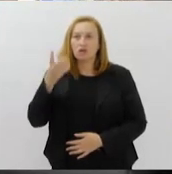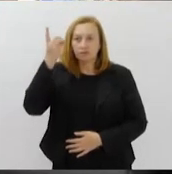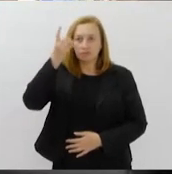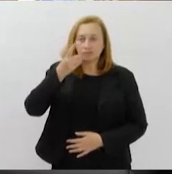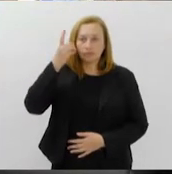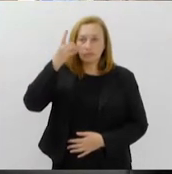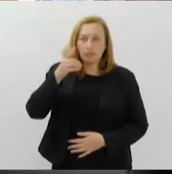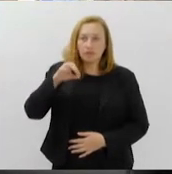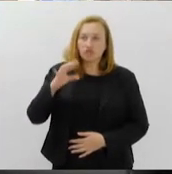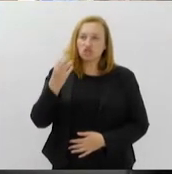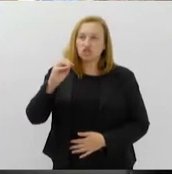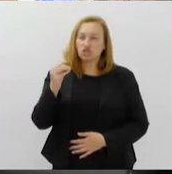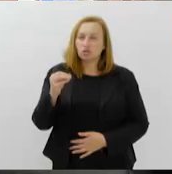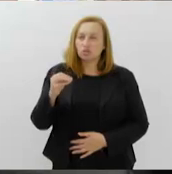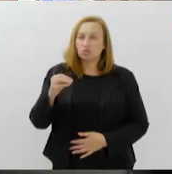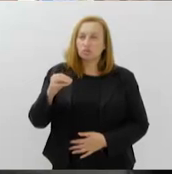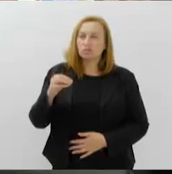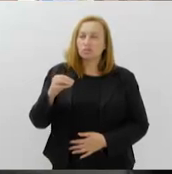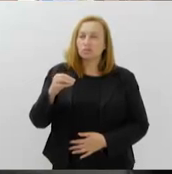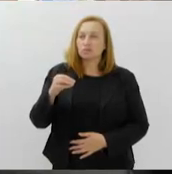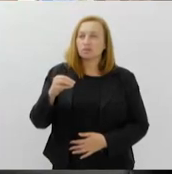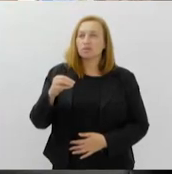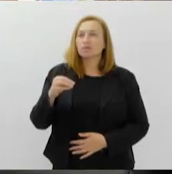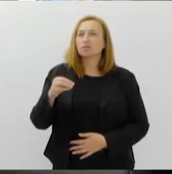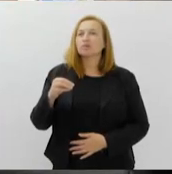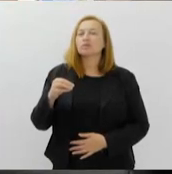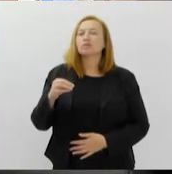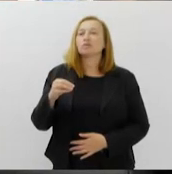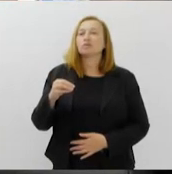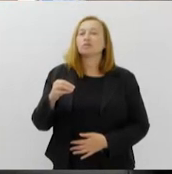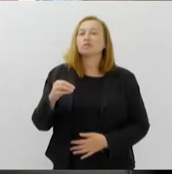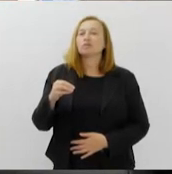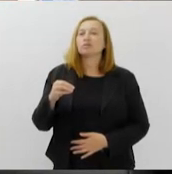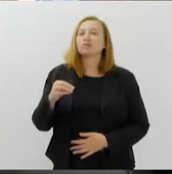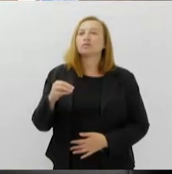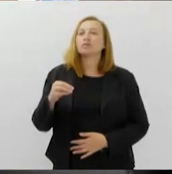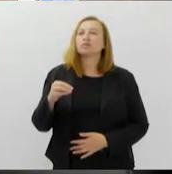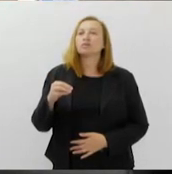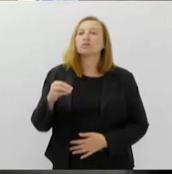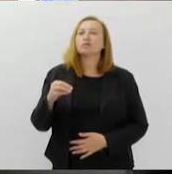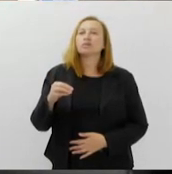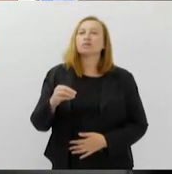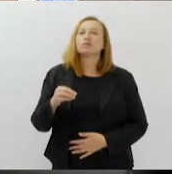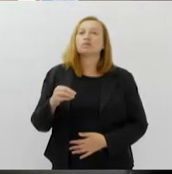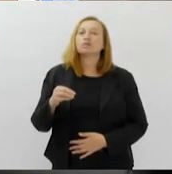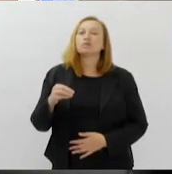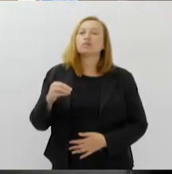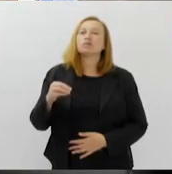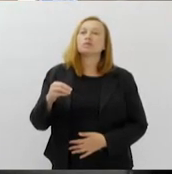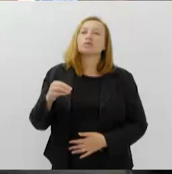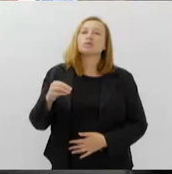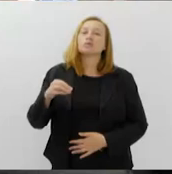deputado Chiquinho da Mangueira, acabei pulando aqui sem querer também, acabei de ver. Ah, está ali presente.